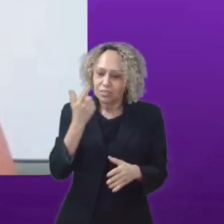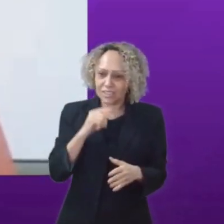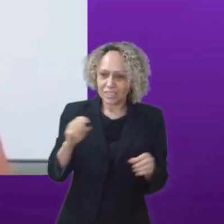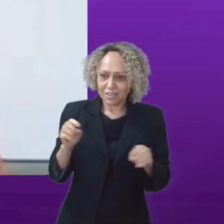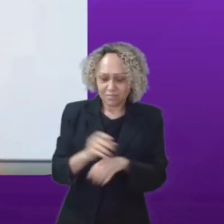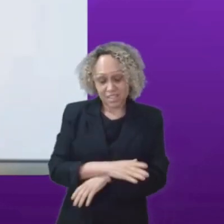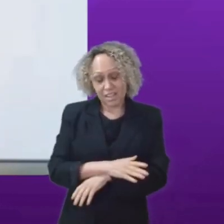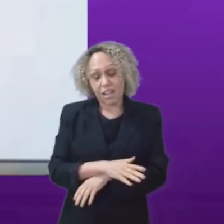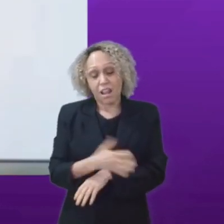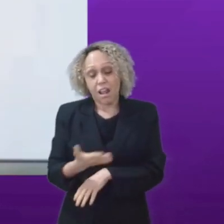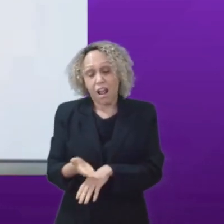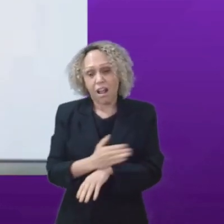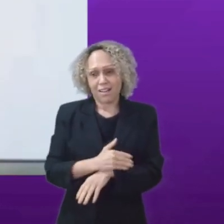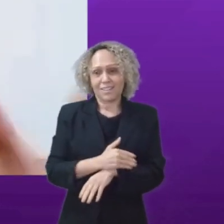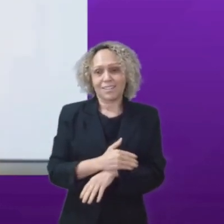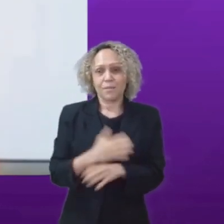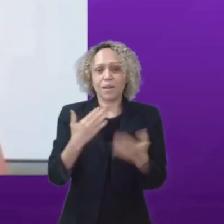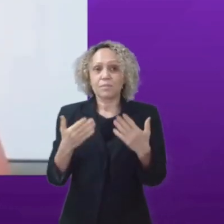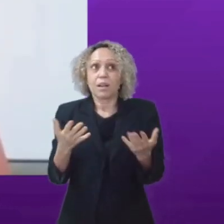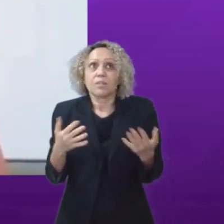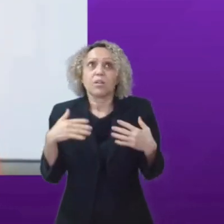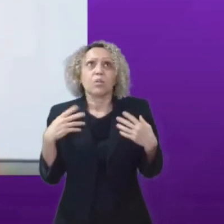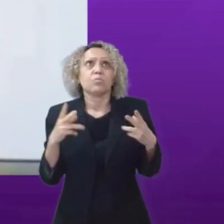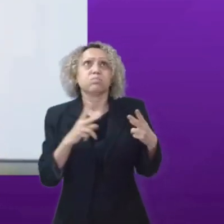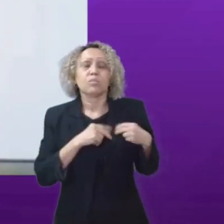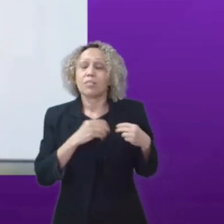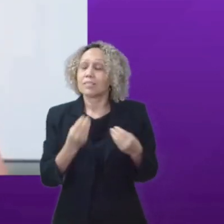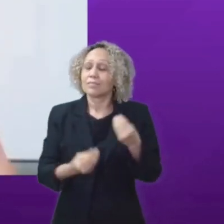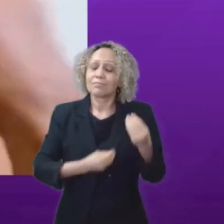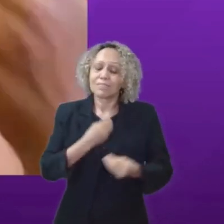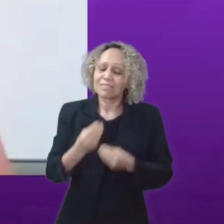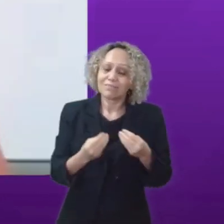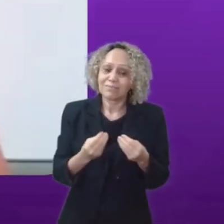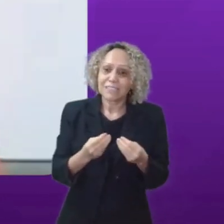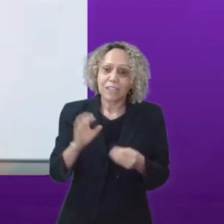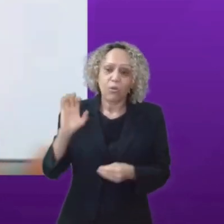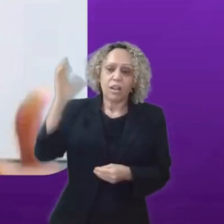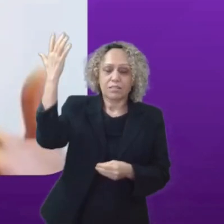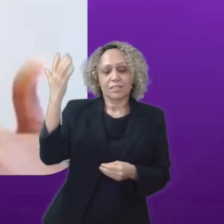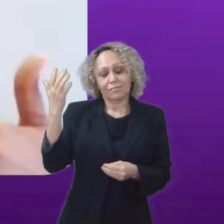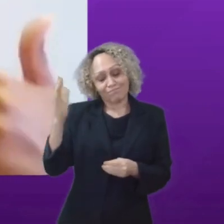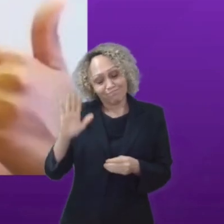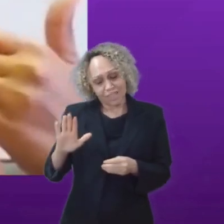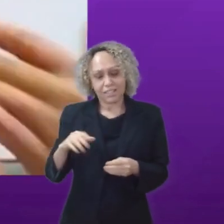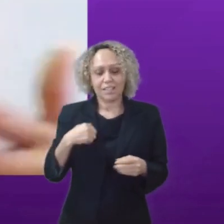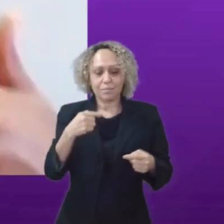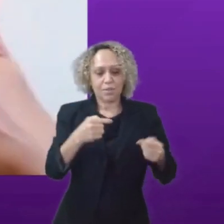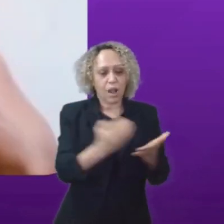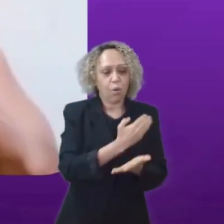nenhuma saída, acho que temos algumas políticas que acenam para a construção de